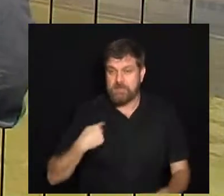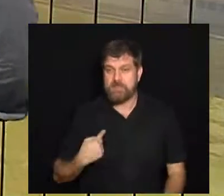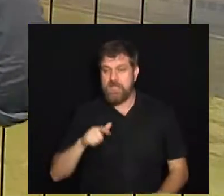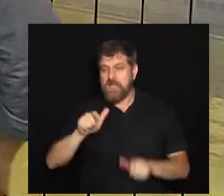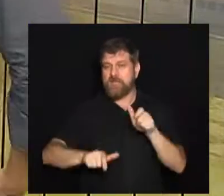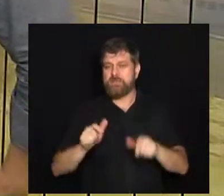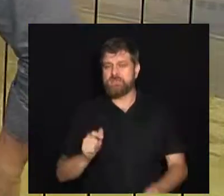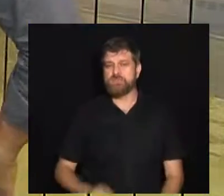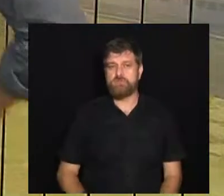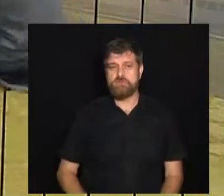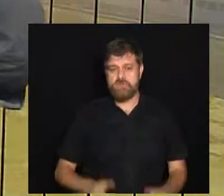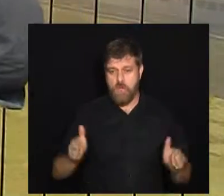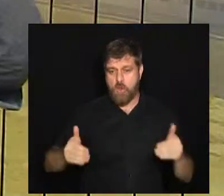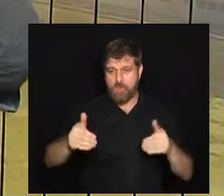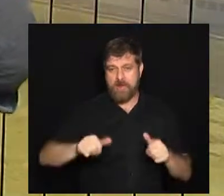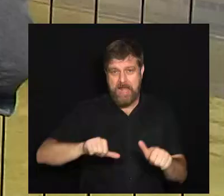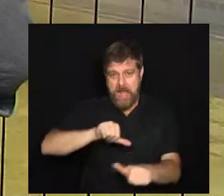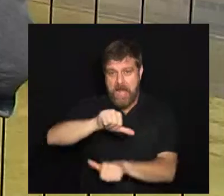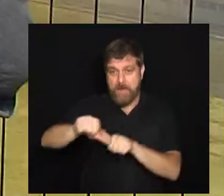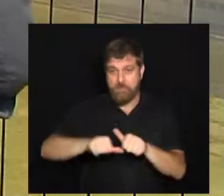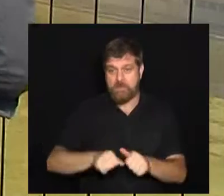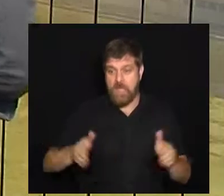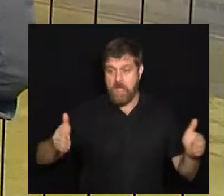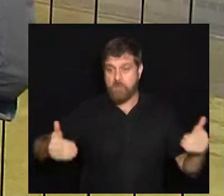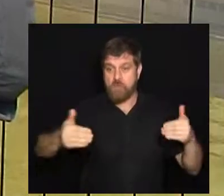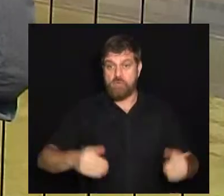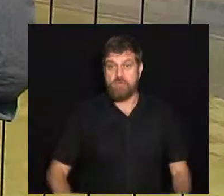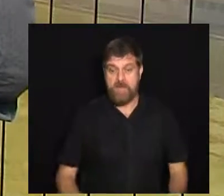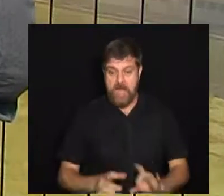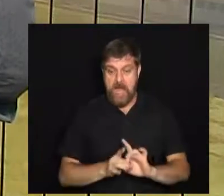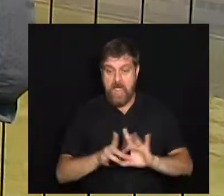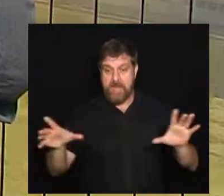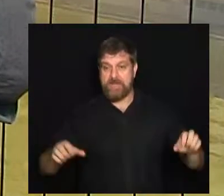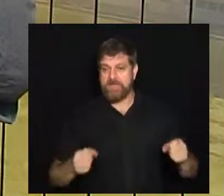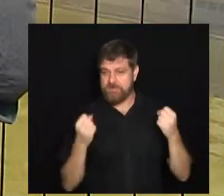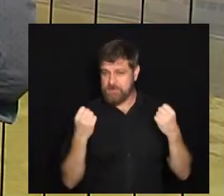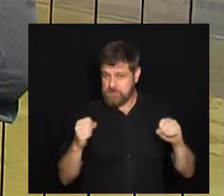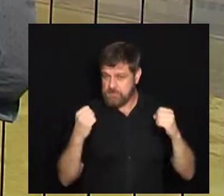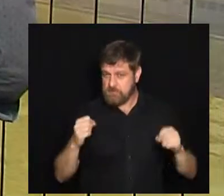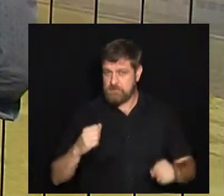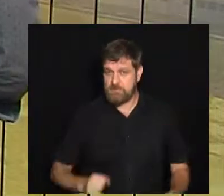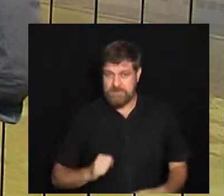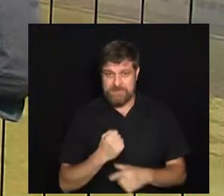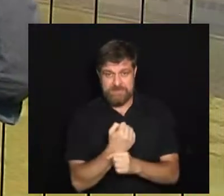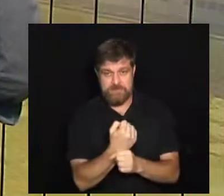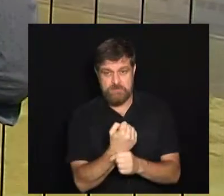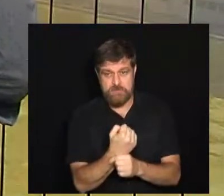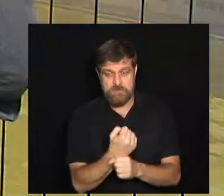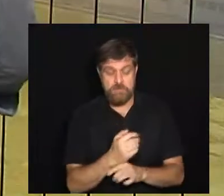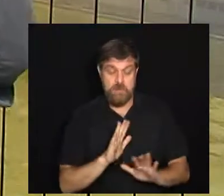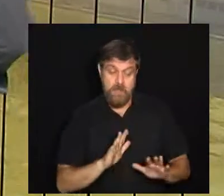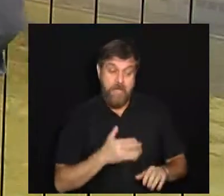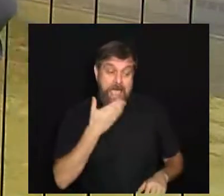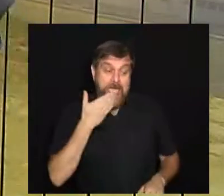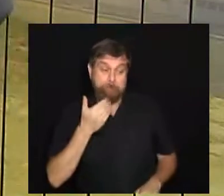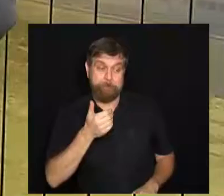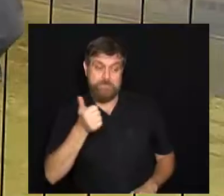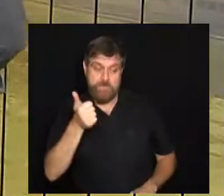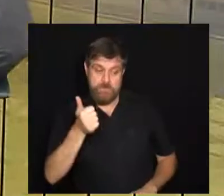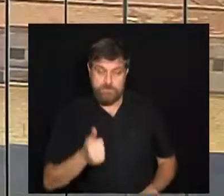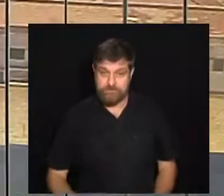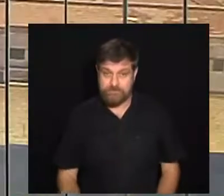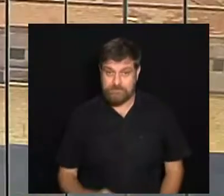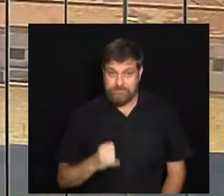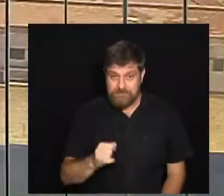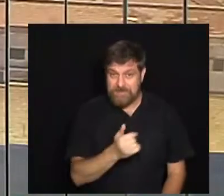pensando em mudar o local para uma quadra esportiva que aberta será que é seguro é bem melhor é o seguinte